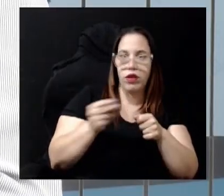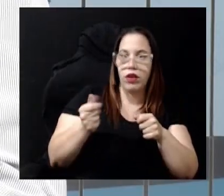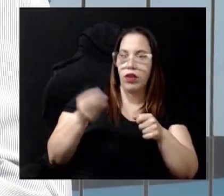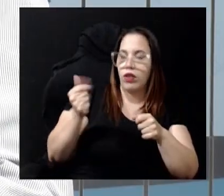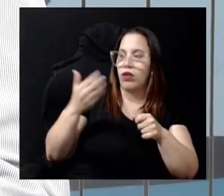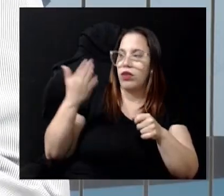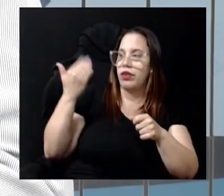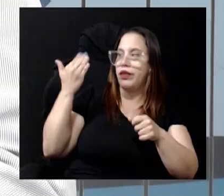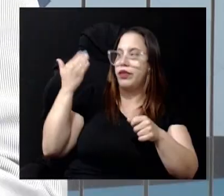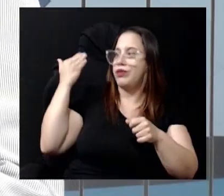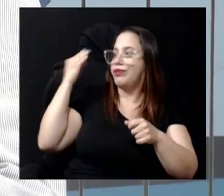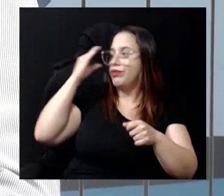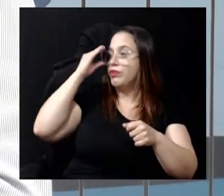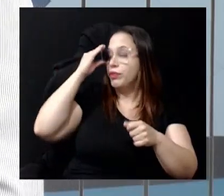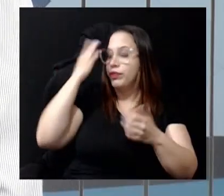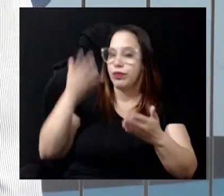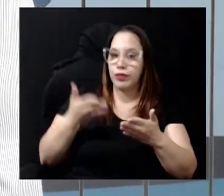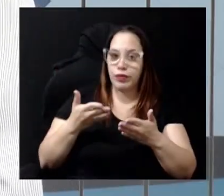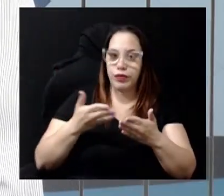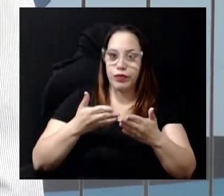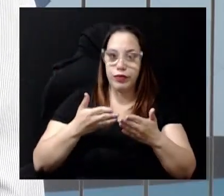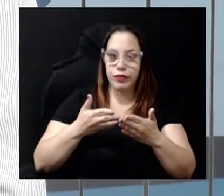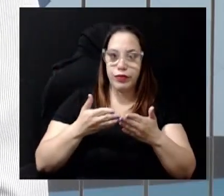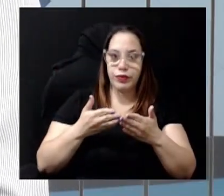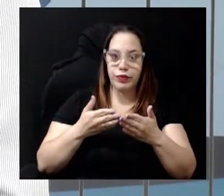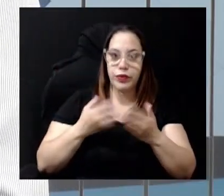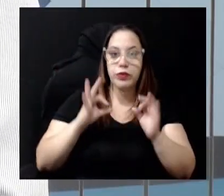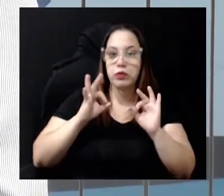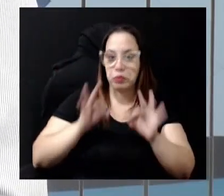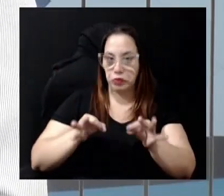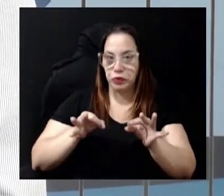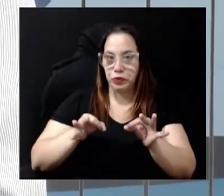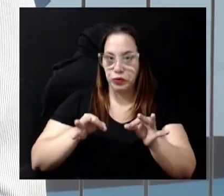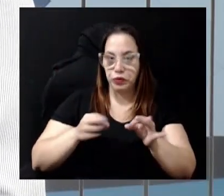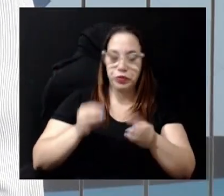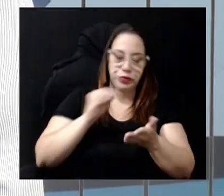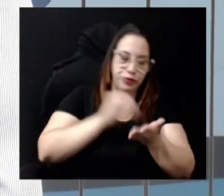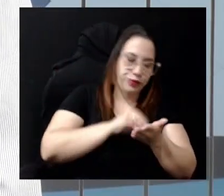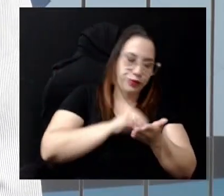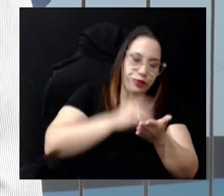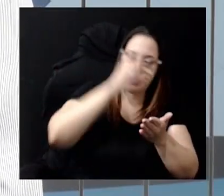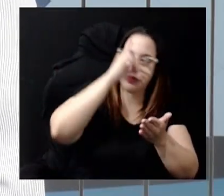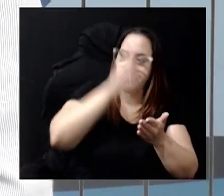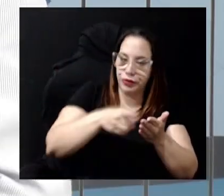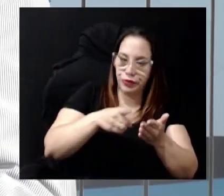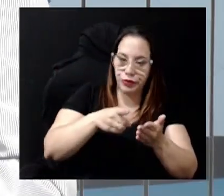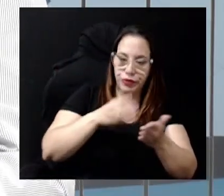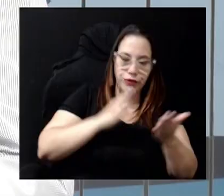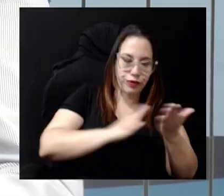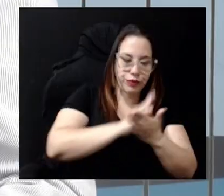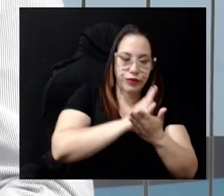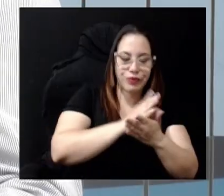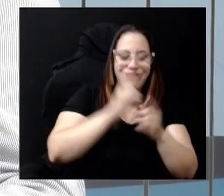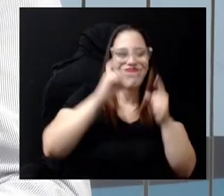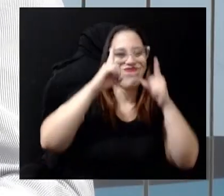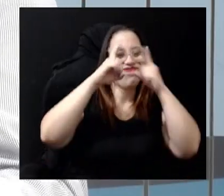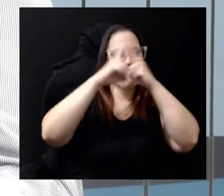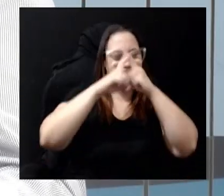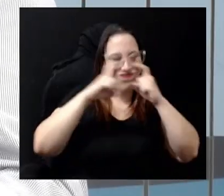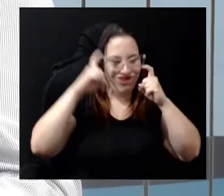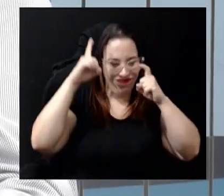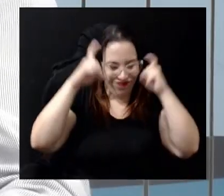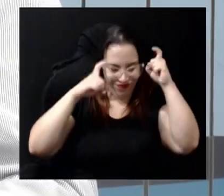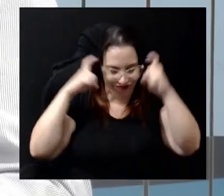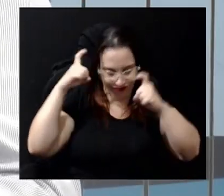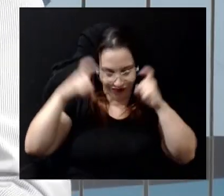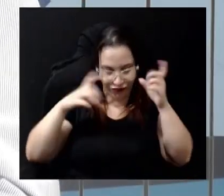dizendo, mas pelo menos isso estaria pacificado. A ausência de decisão favorável, isso nos preocupa, justamente porque ela pode ser assodada